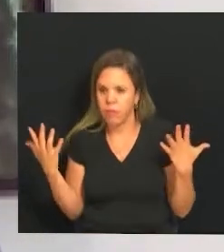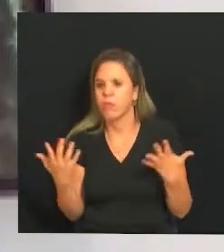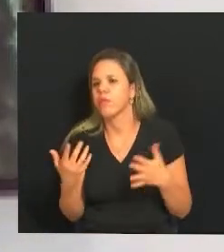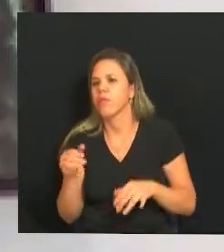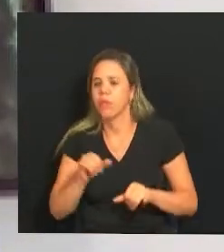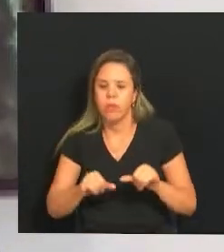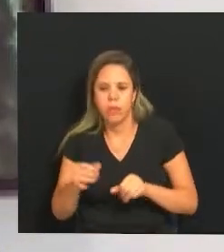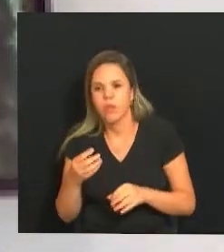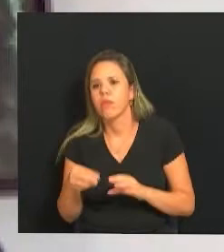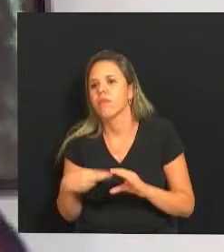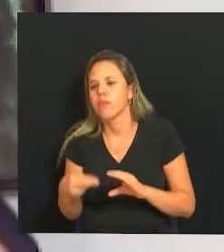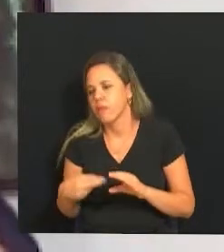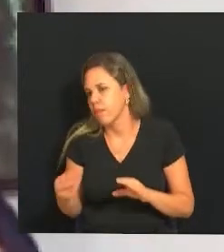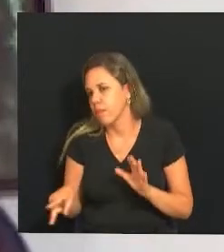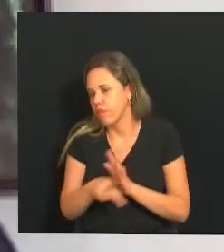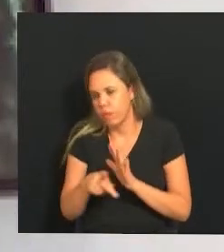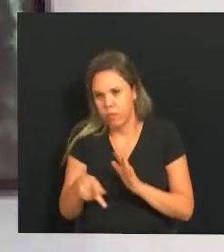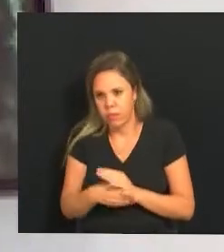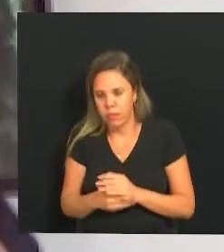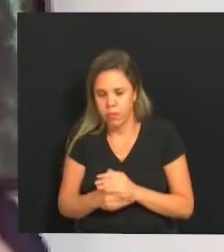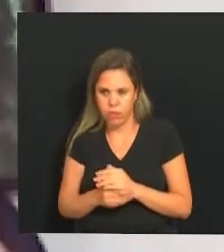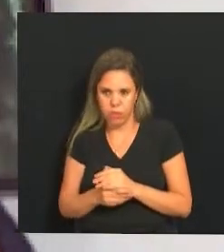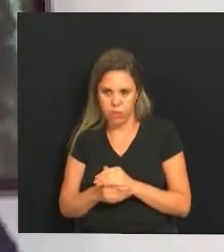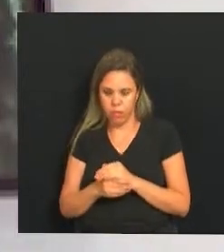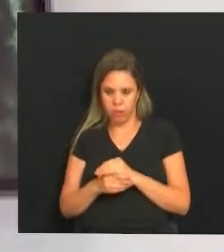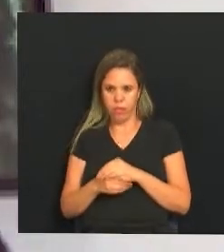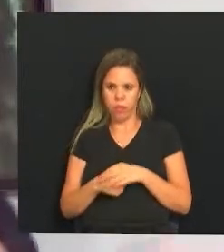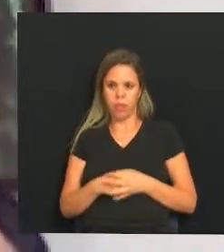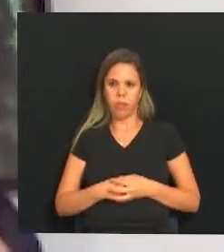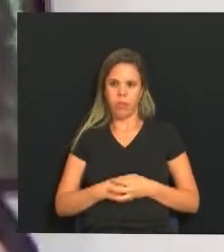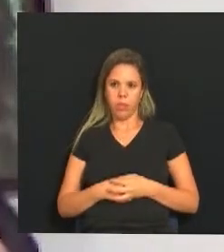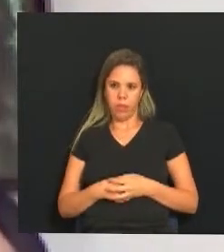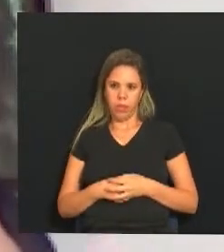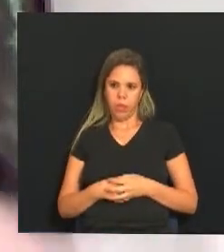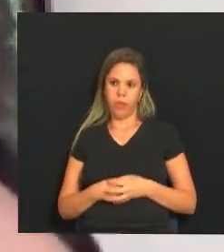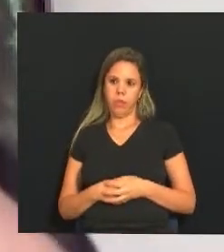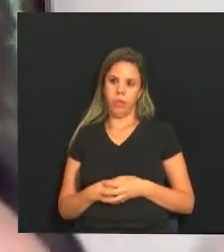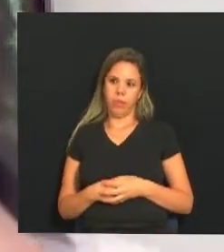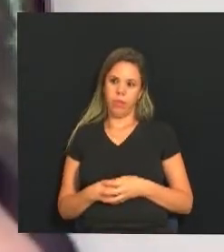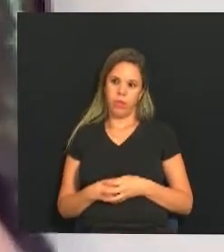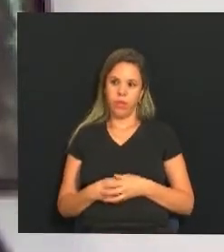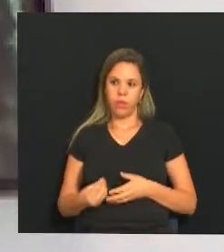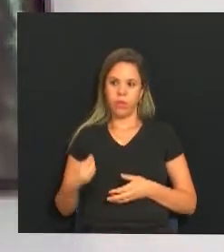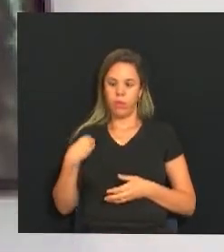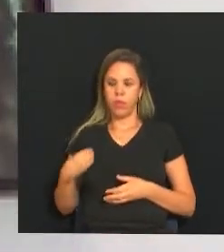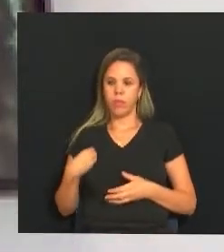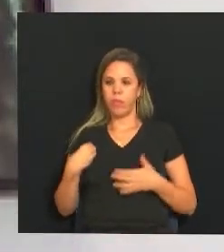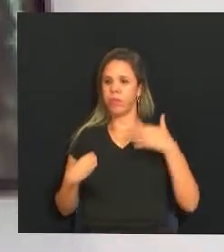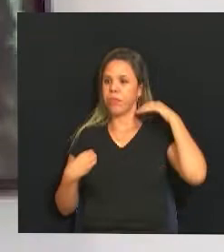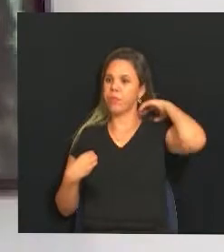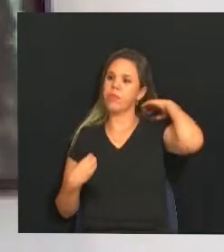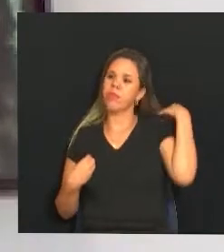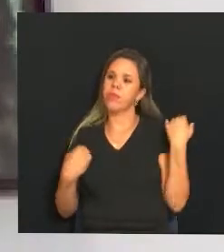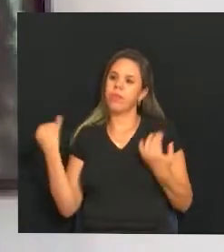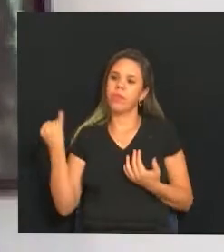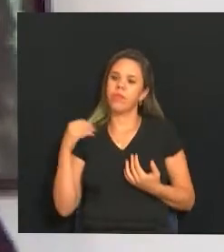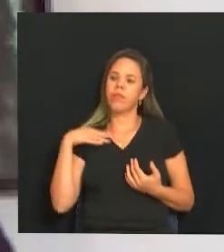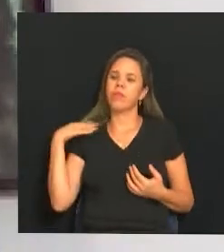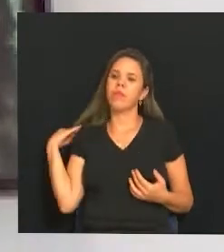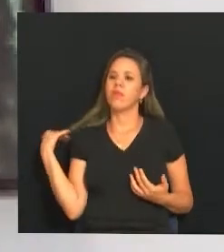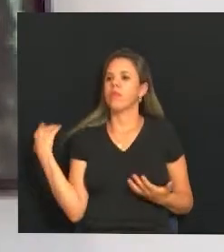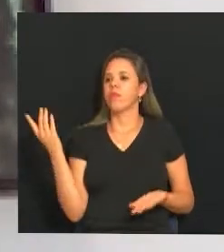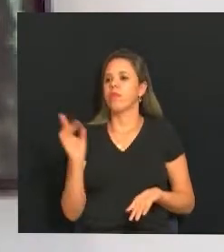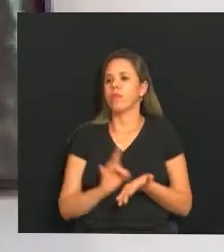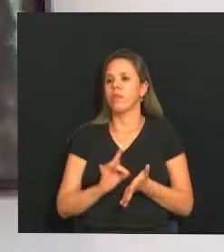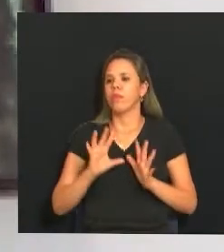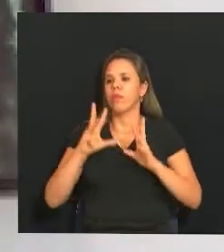resíduos, pelo próprio envolvimento. Né, a questão da vida, de sobrevivência, ela é muito mais importante. Então,